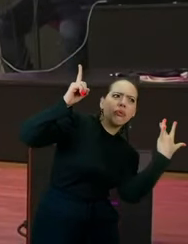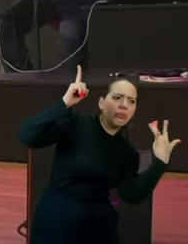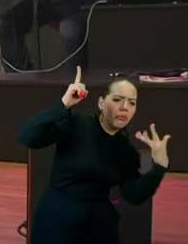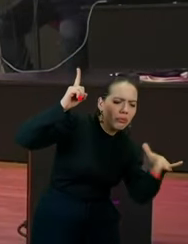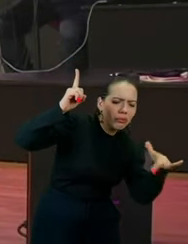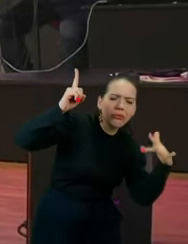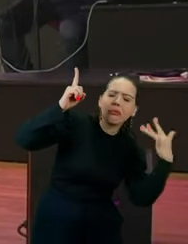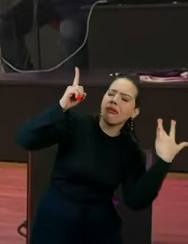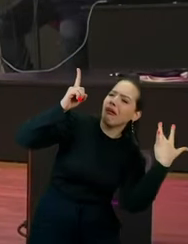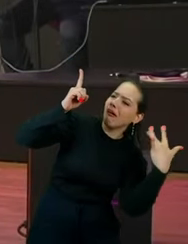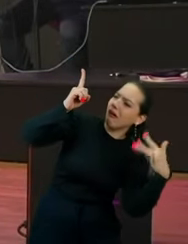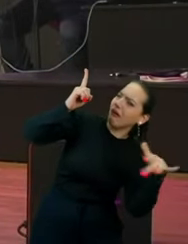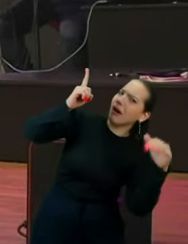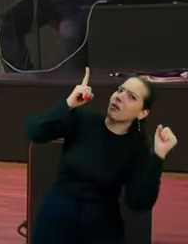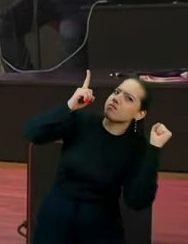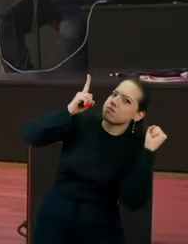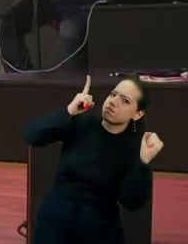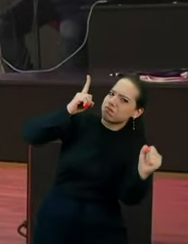poder